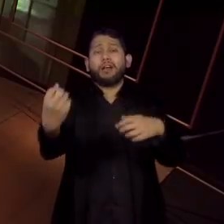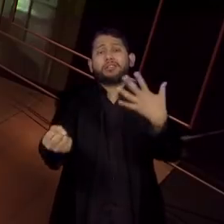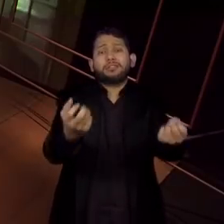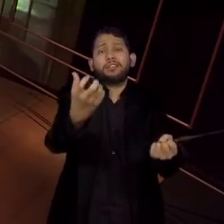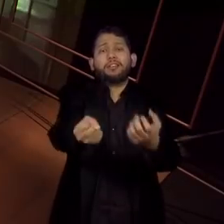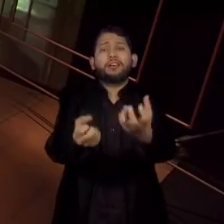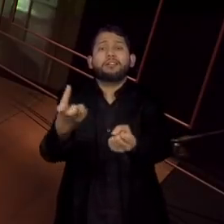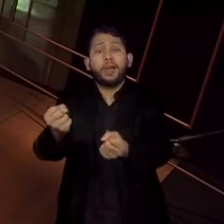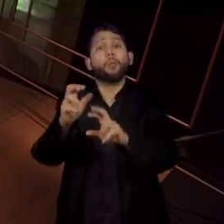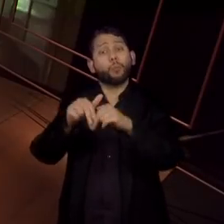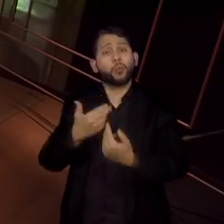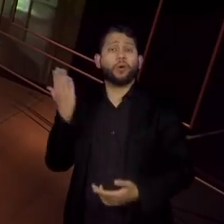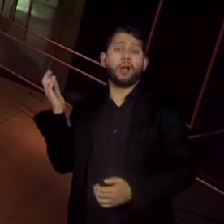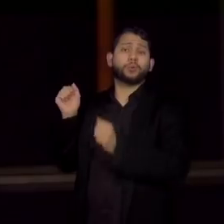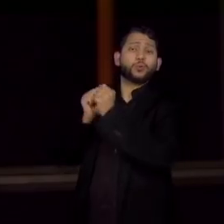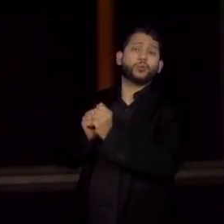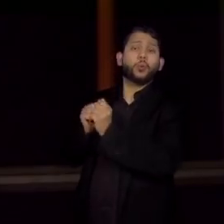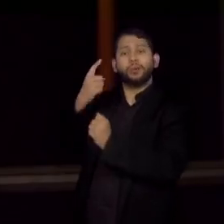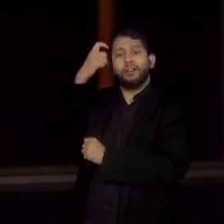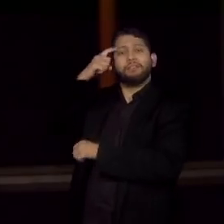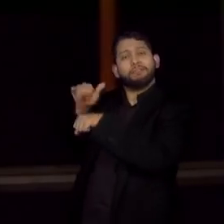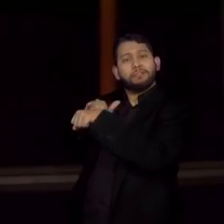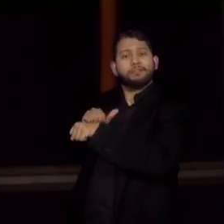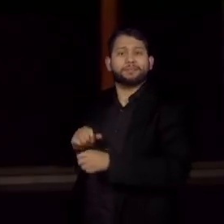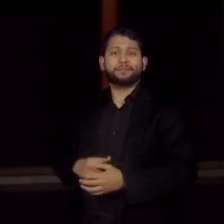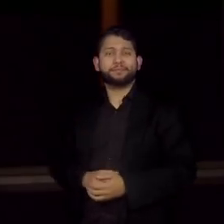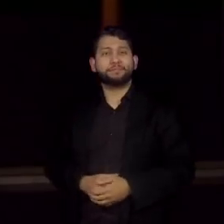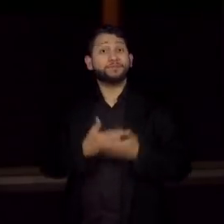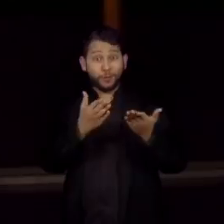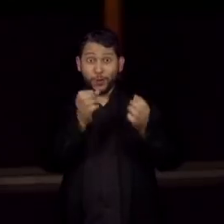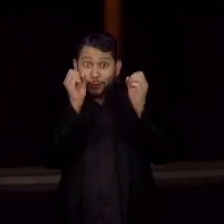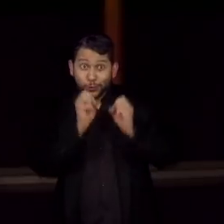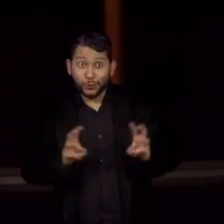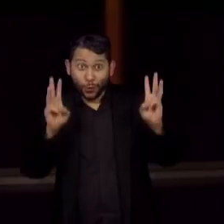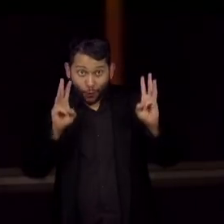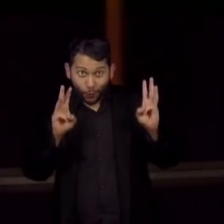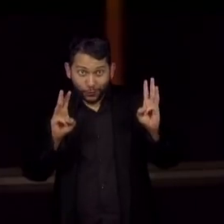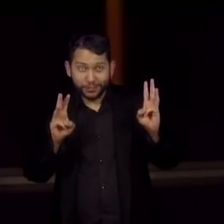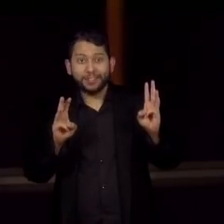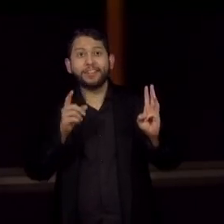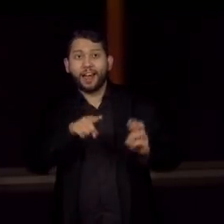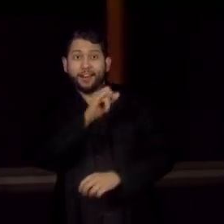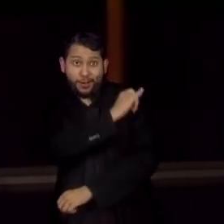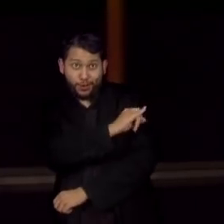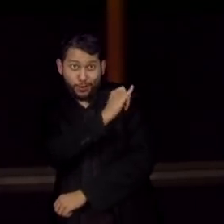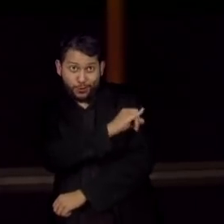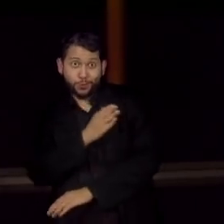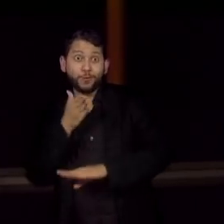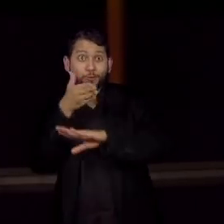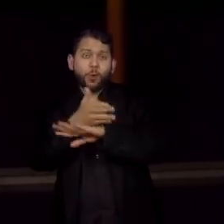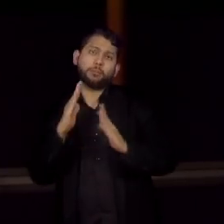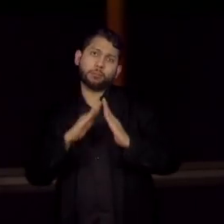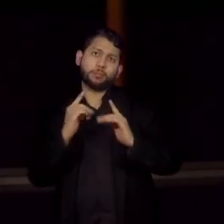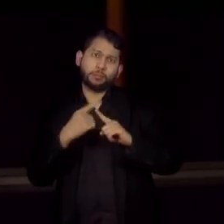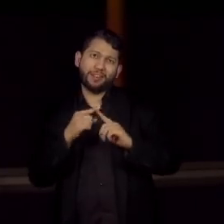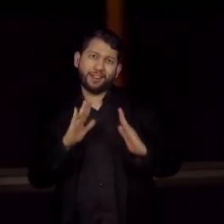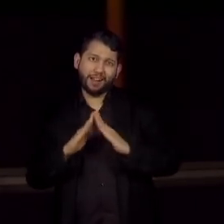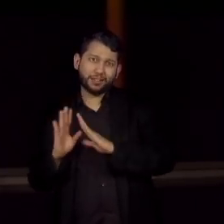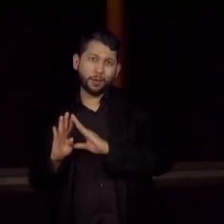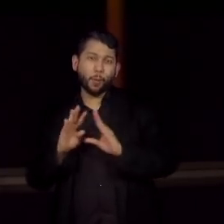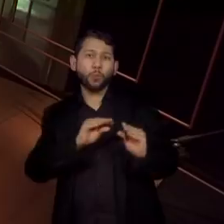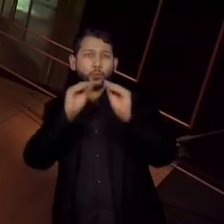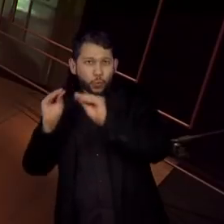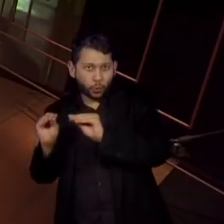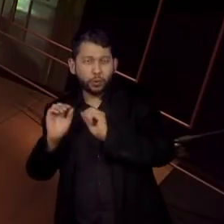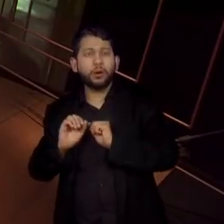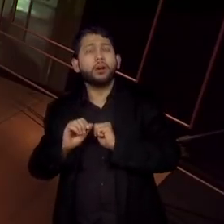e criados por ele. Aí você estava fazendo um show em Cordovil, no Rio de Janeiro, vocês tinham se mudado para lá e conheceu um rapazinho aí